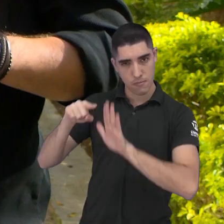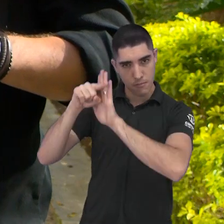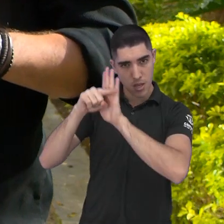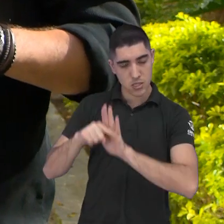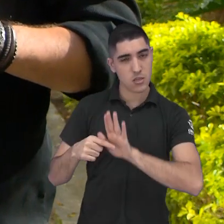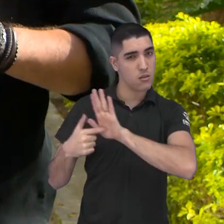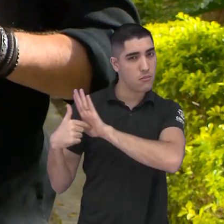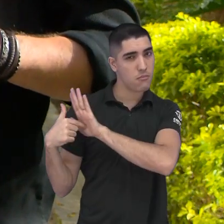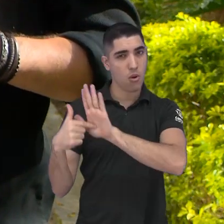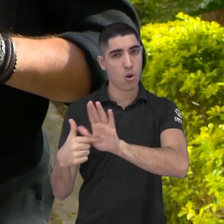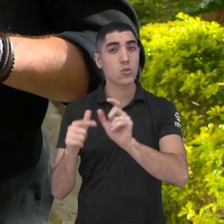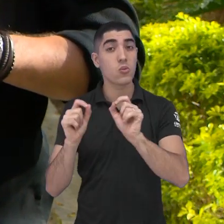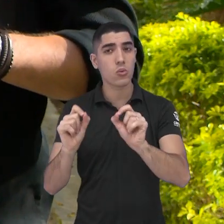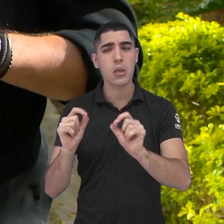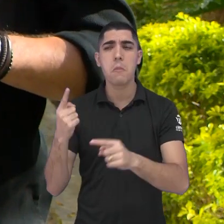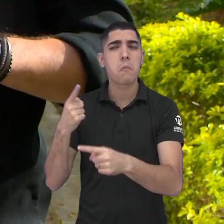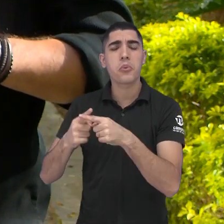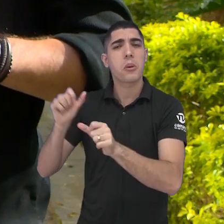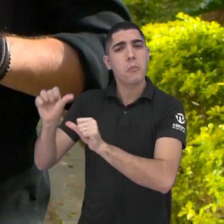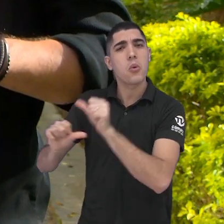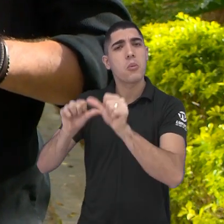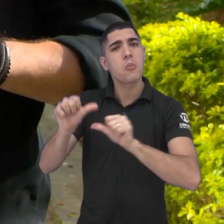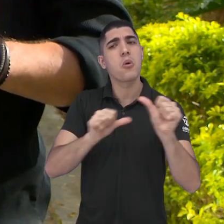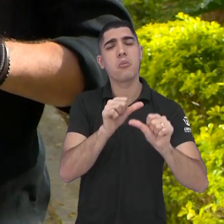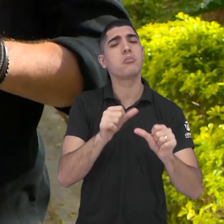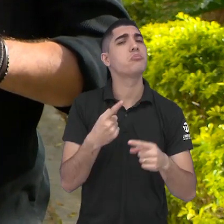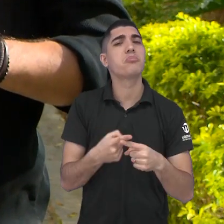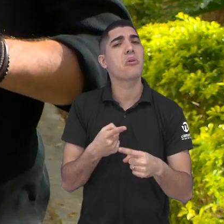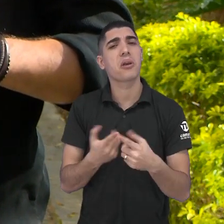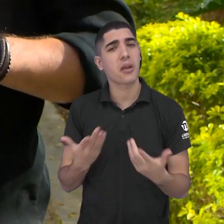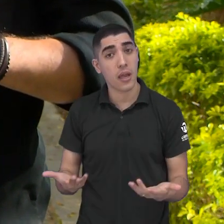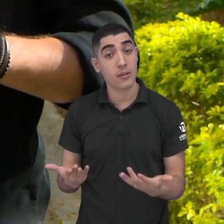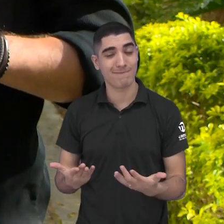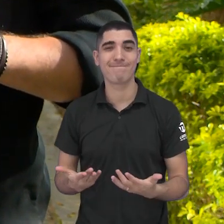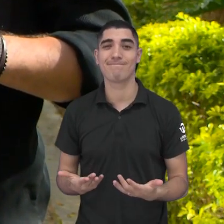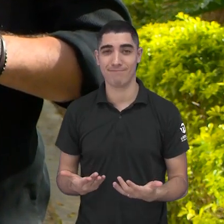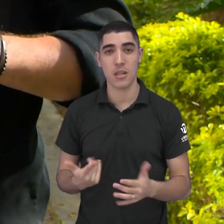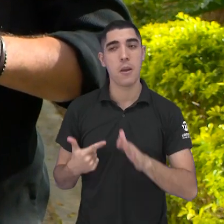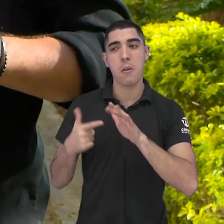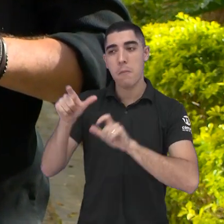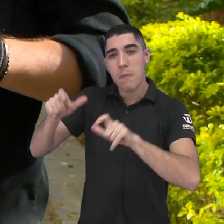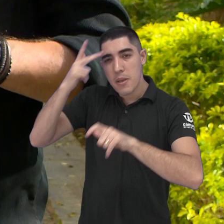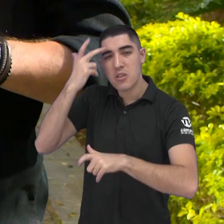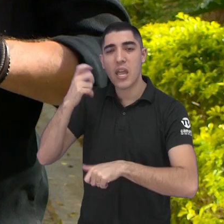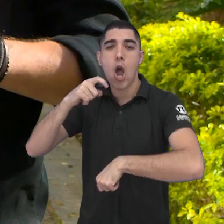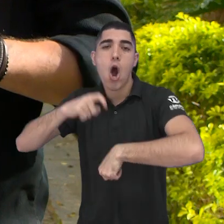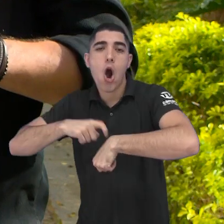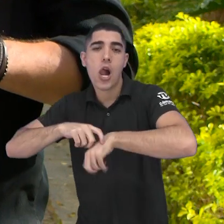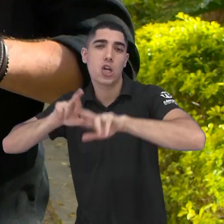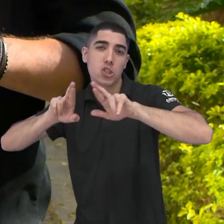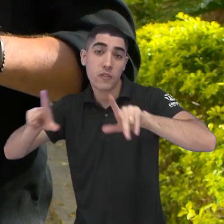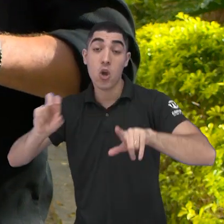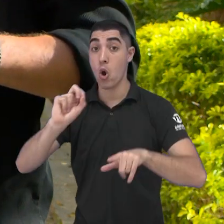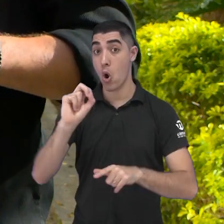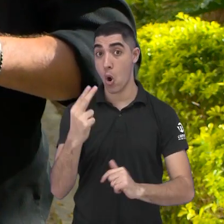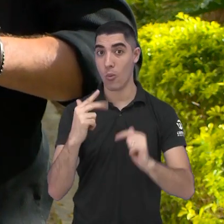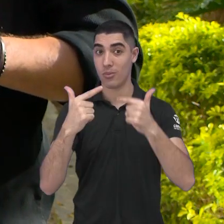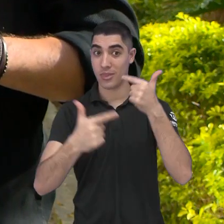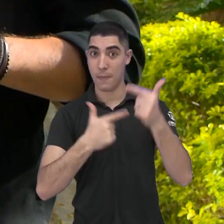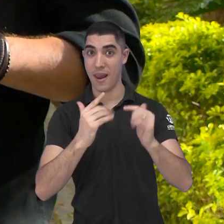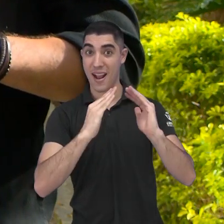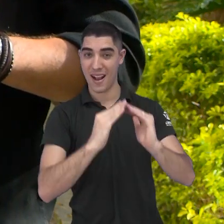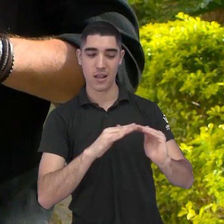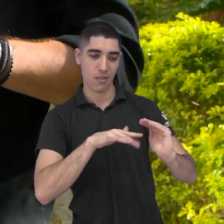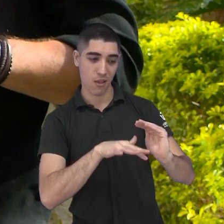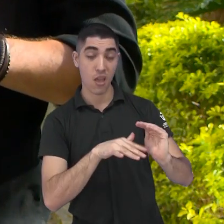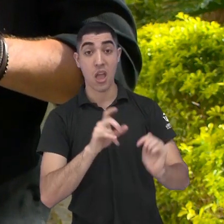ainda aponta as principais justificativas para a troca de emprego. Entre elas, a preferência por horários flexíveis